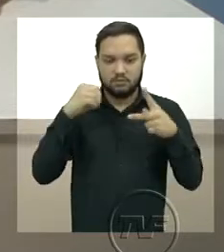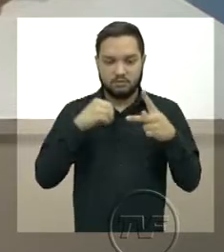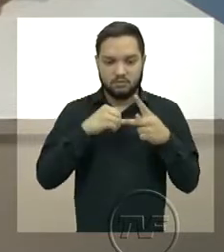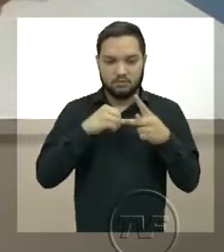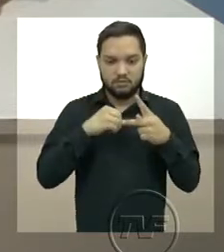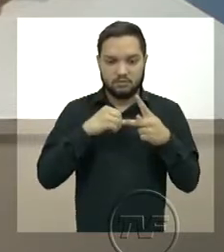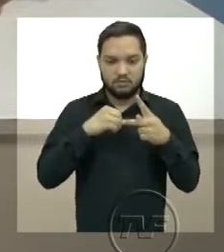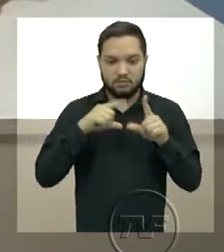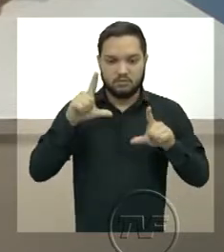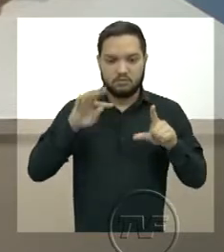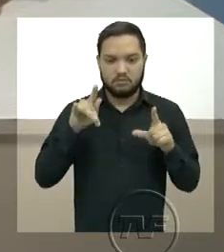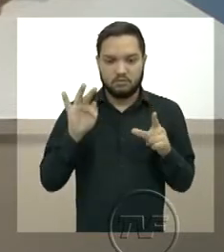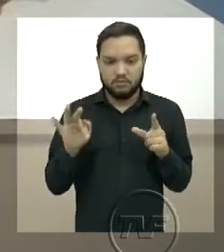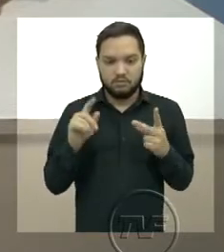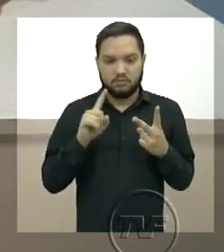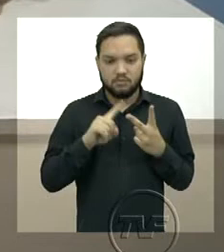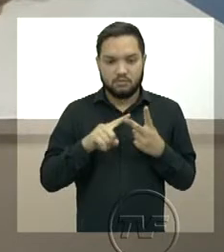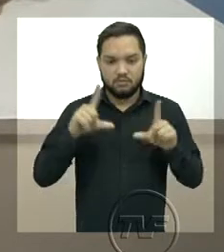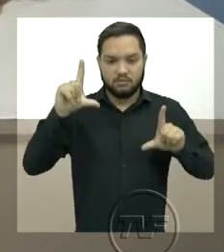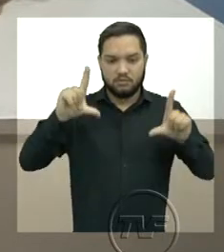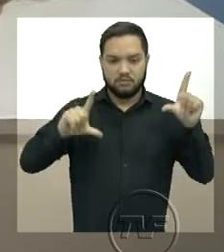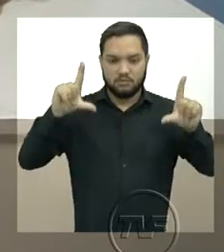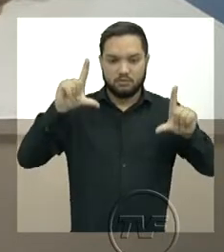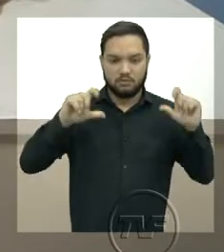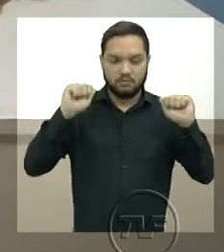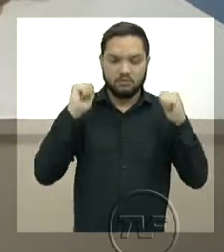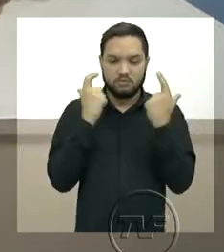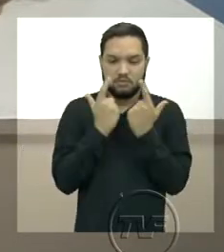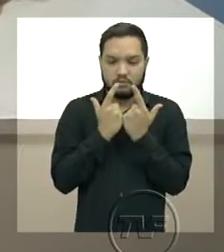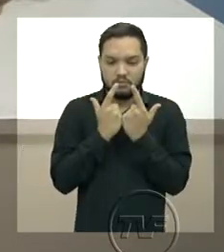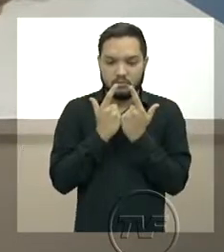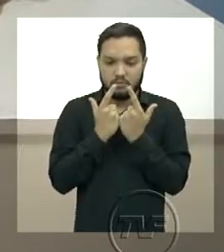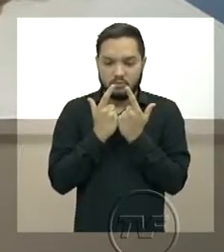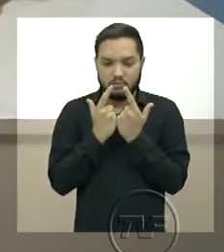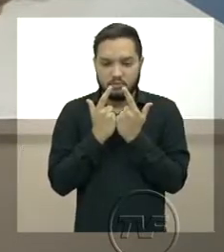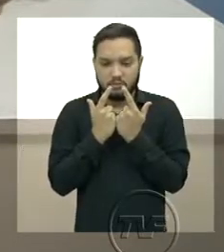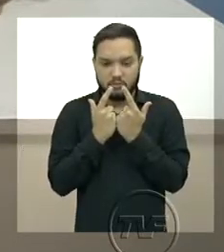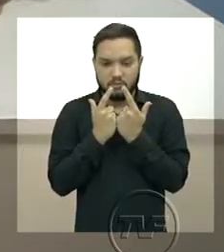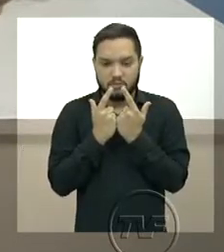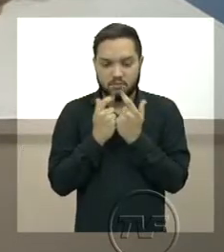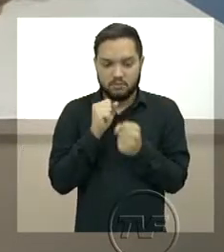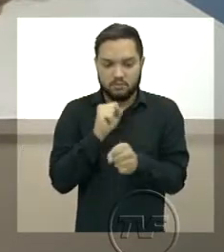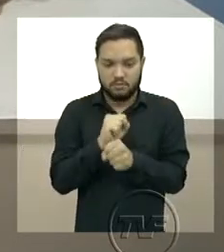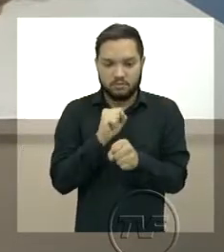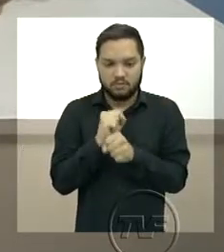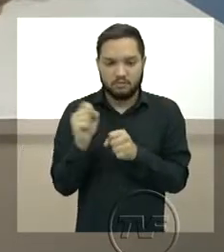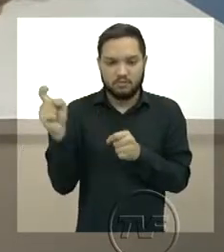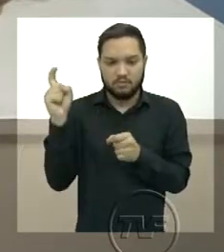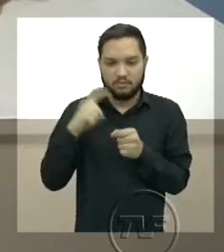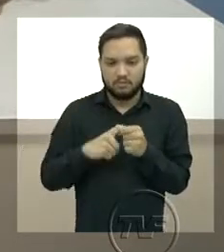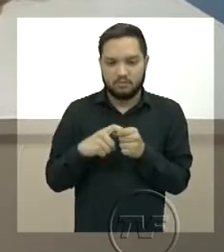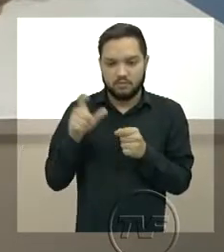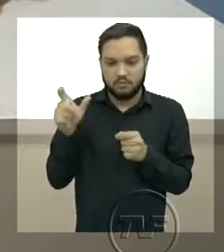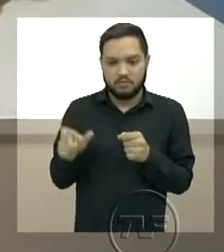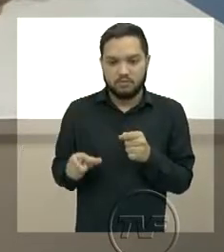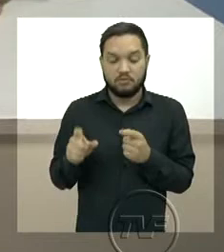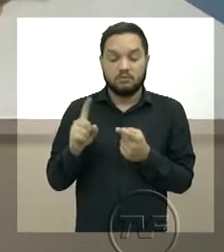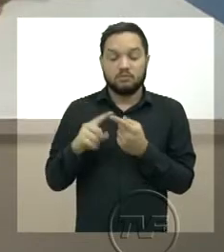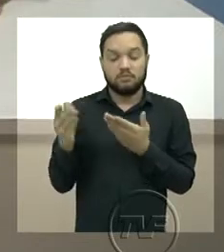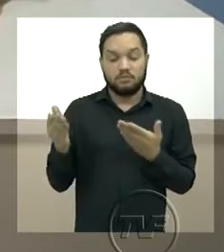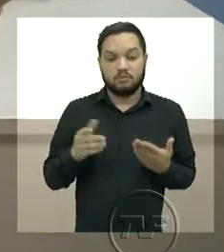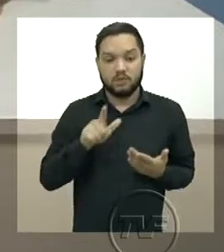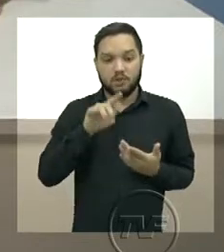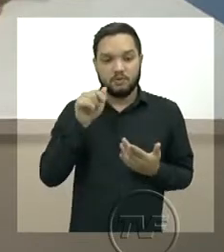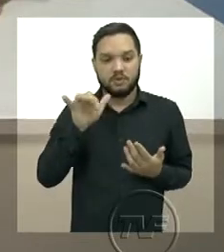Pela Ordem, pela TV Fortaleza e também pela TV Assembleia, anunciando para daqui a pouco também a participação do consultor político Luiz